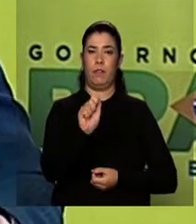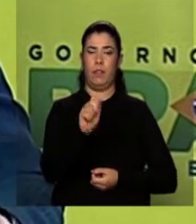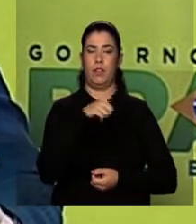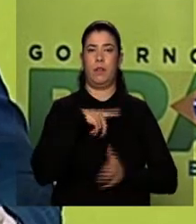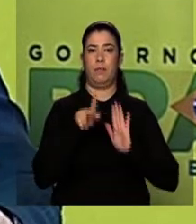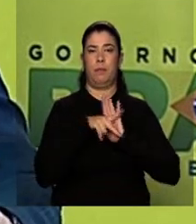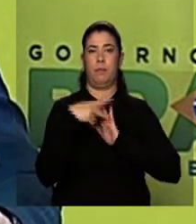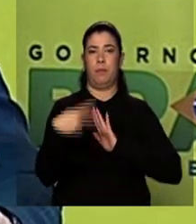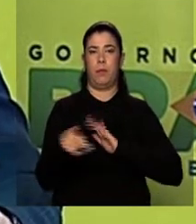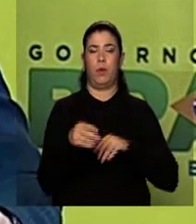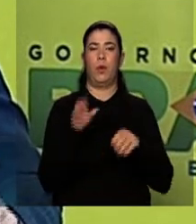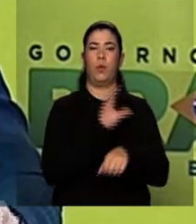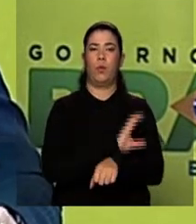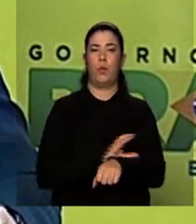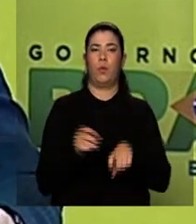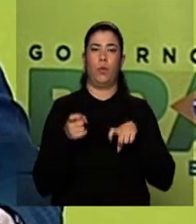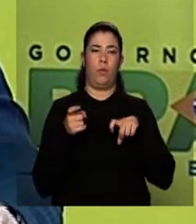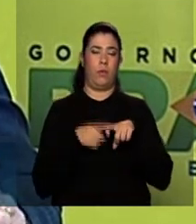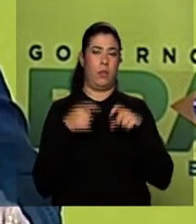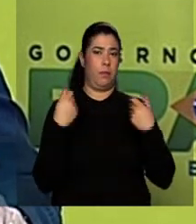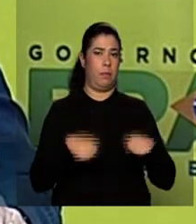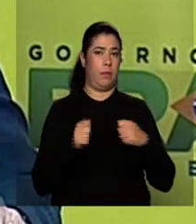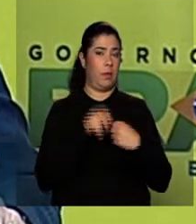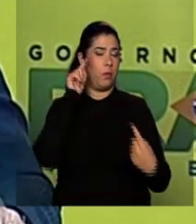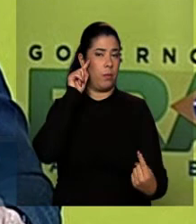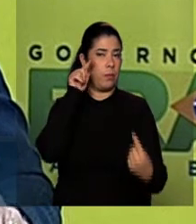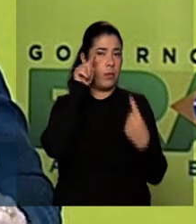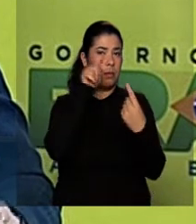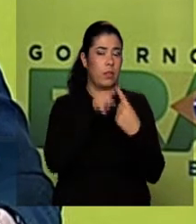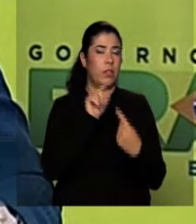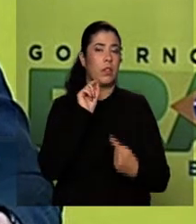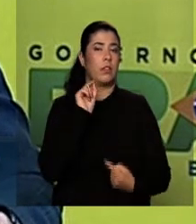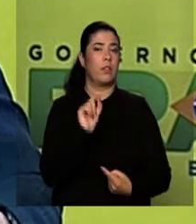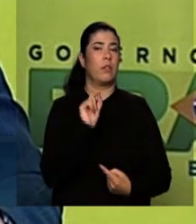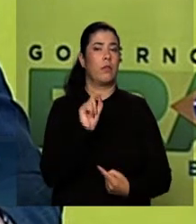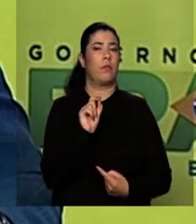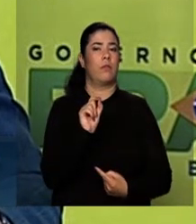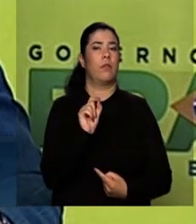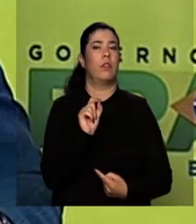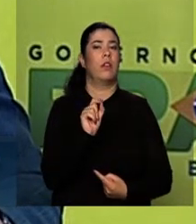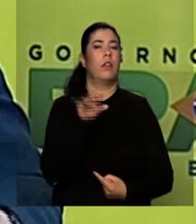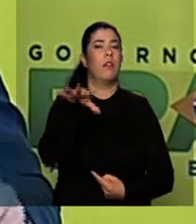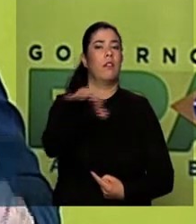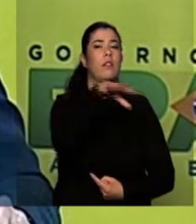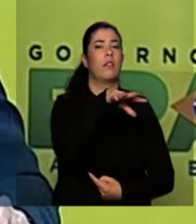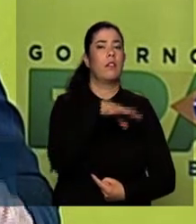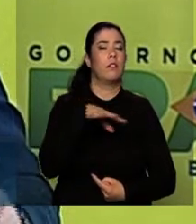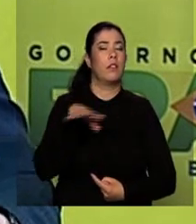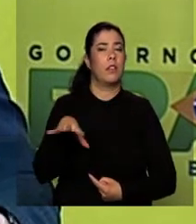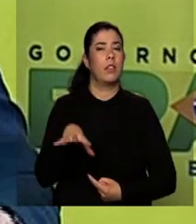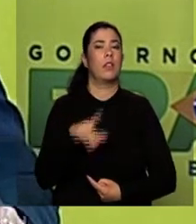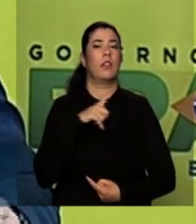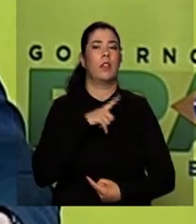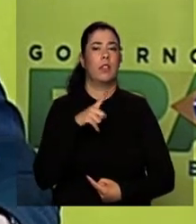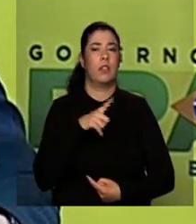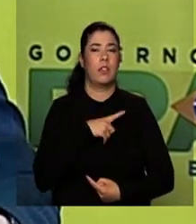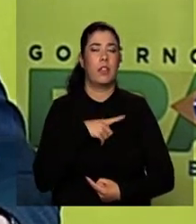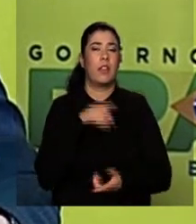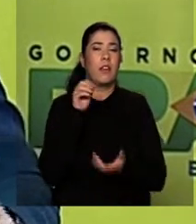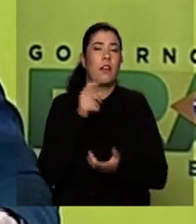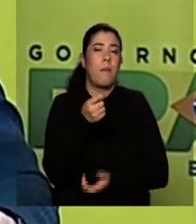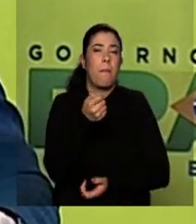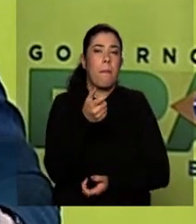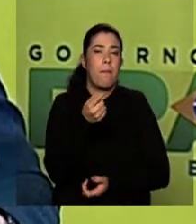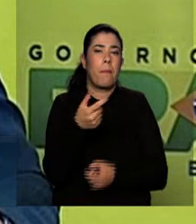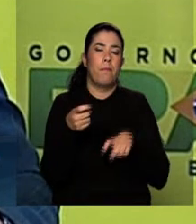de medicina elas têm que ser priorizadas naquelas regiões de saúde com uma relação menor de vagas